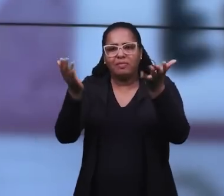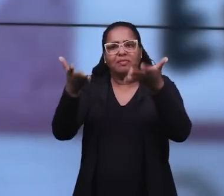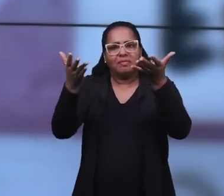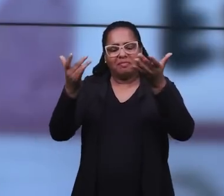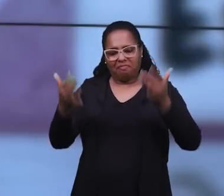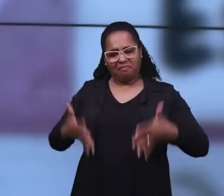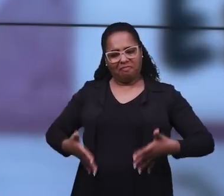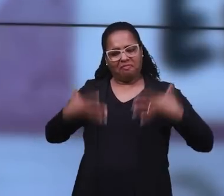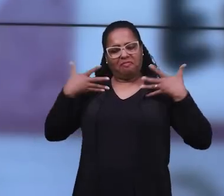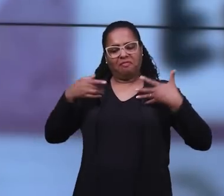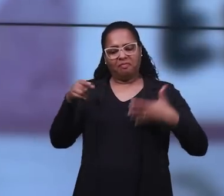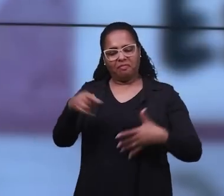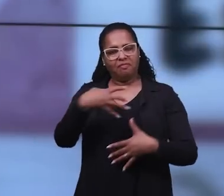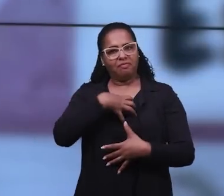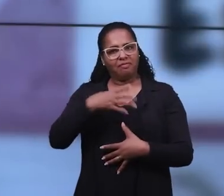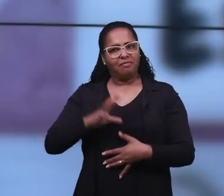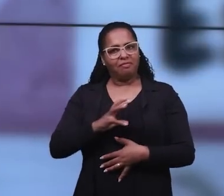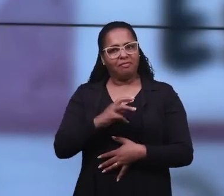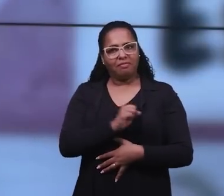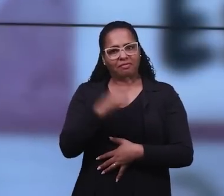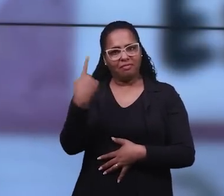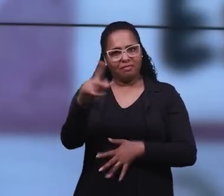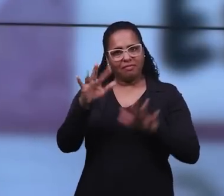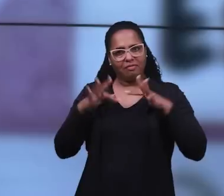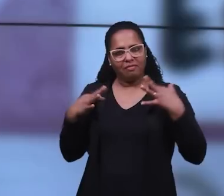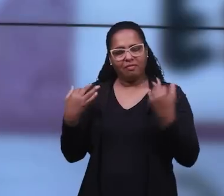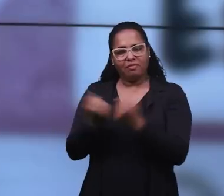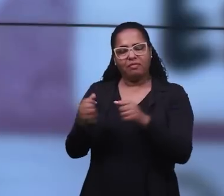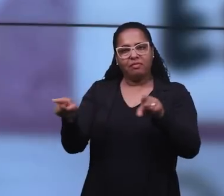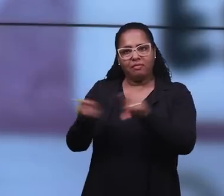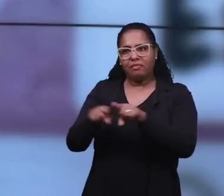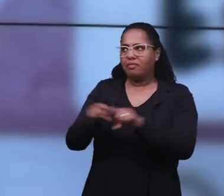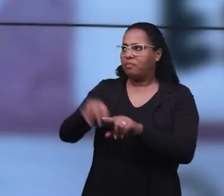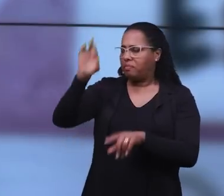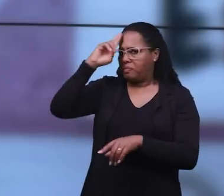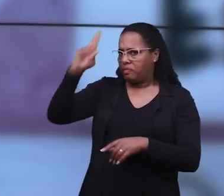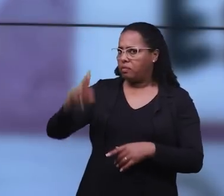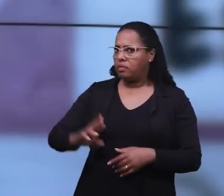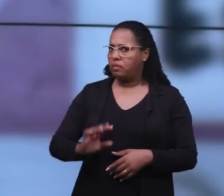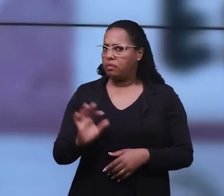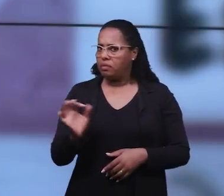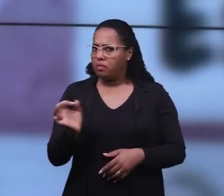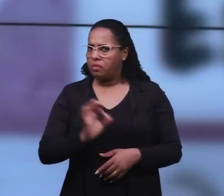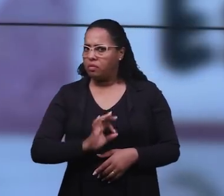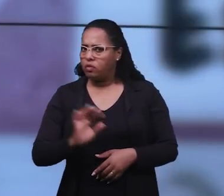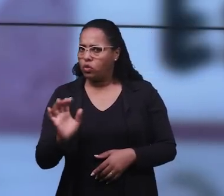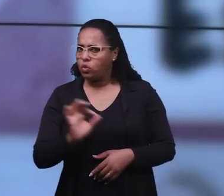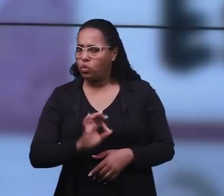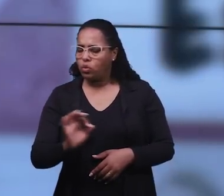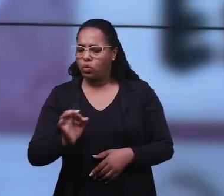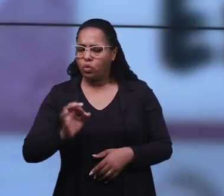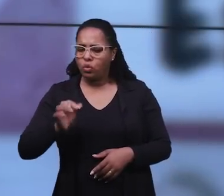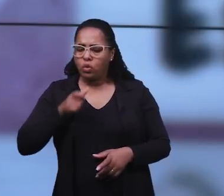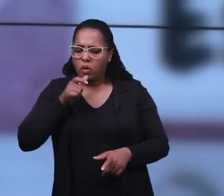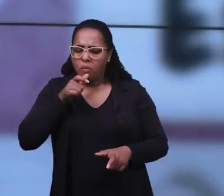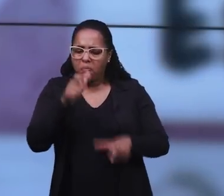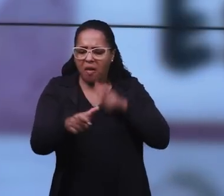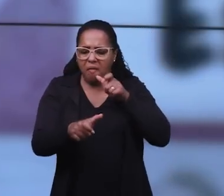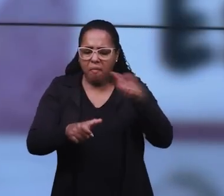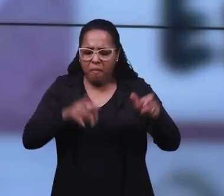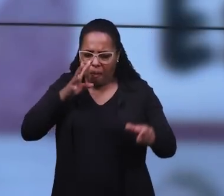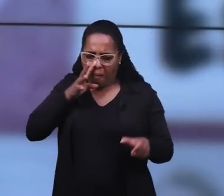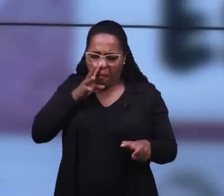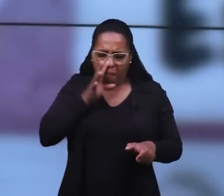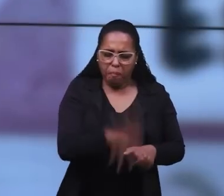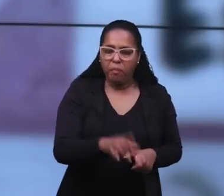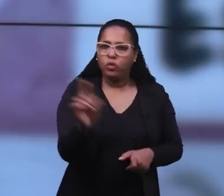Estimule, elogie para que se sintam amados por sua família e pelo Senhor. Nada de desqualificar os filhos com palavras